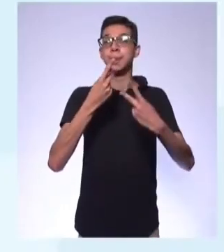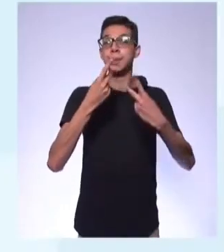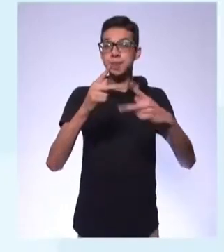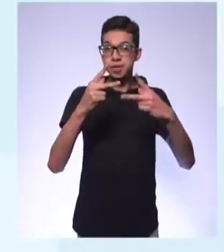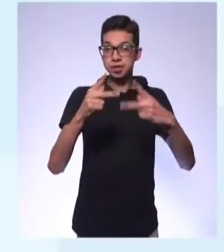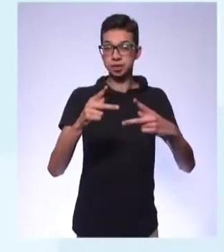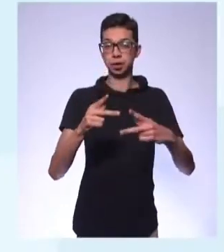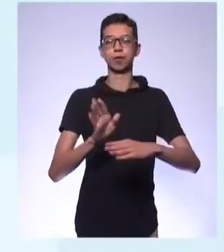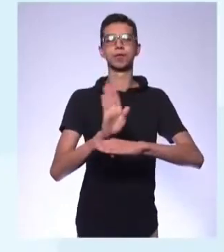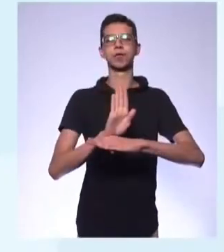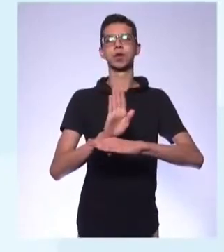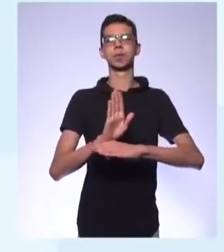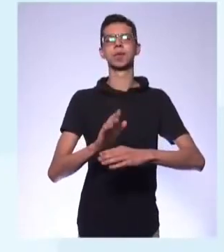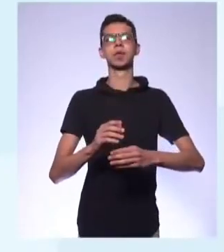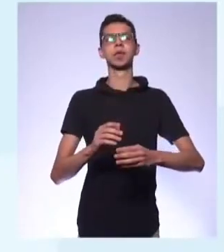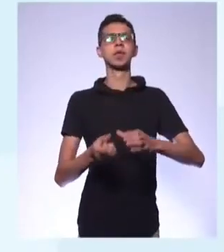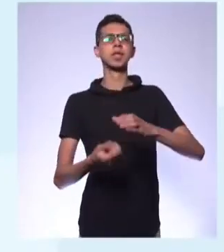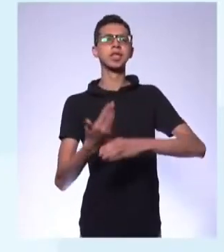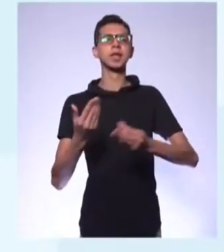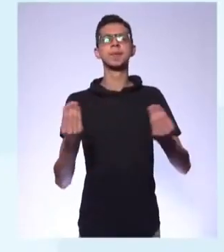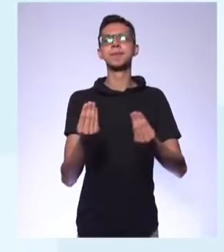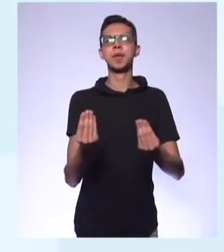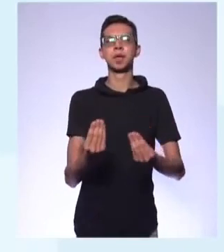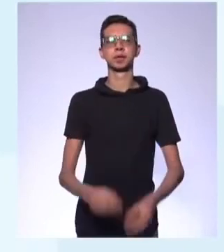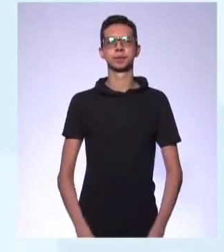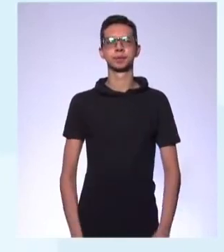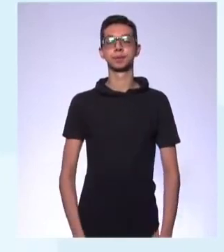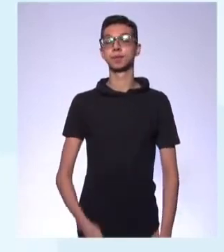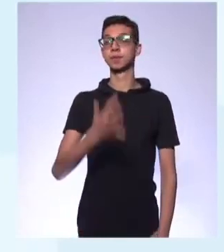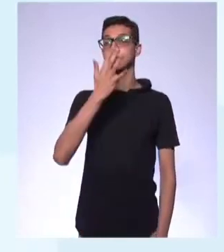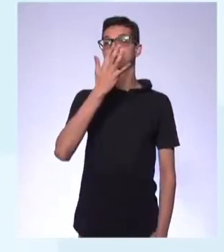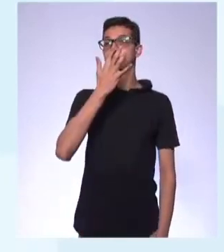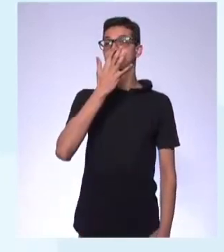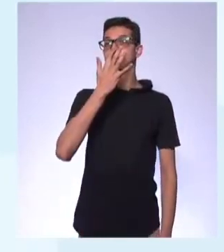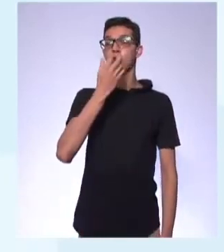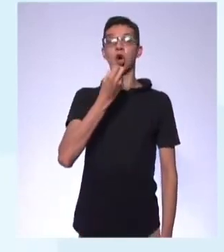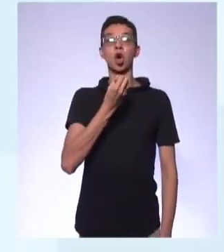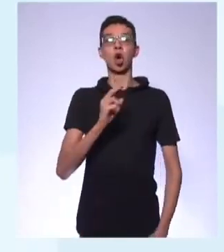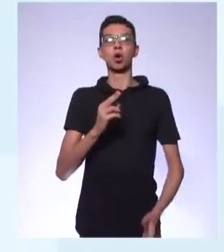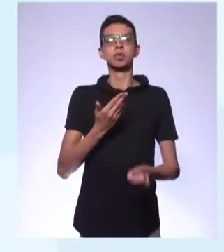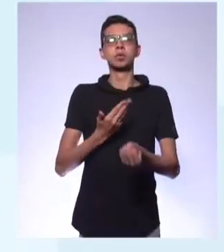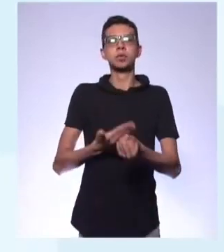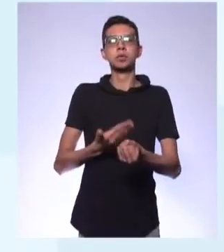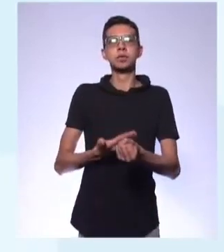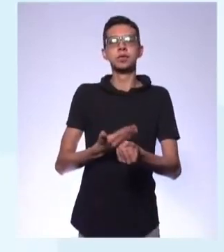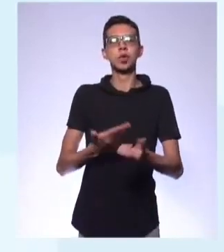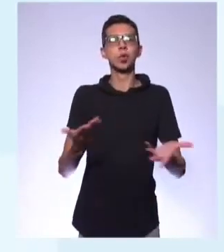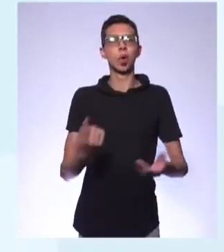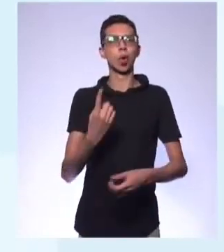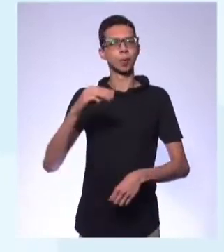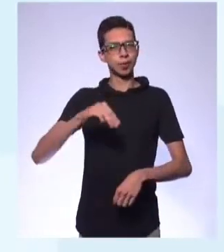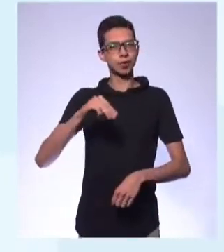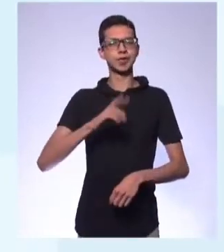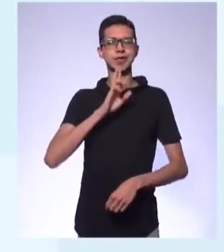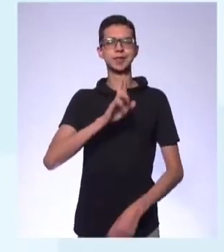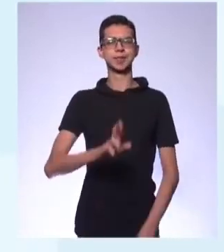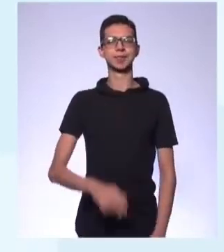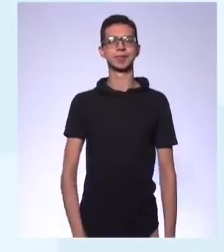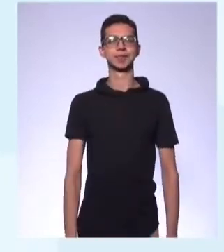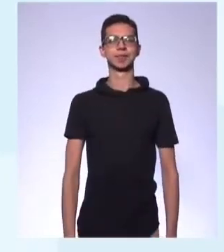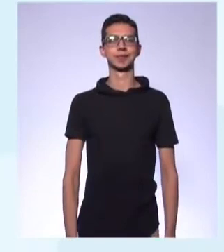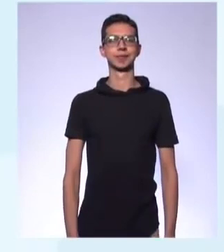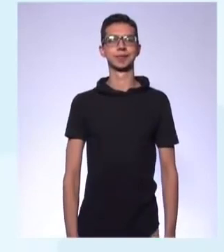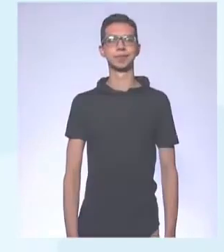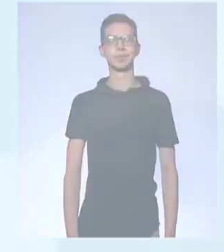filme é produzido para apreciação ou vício? Uau, a pergunta. 1 minuto para responder e a gente já volta.